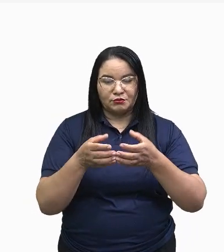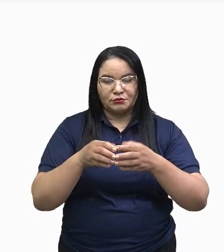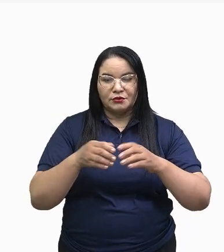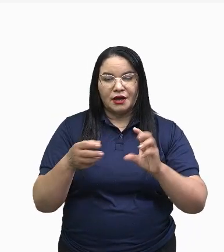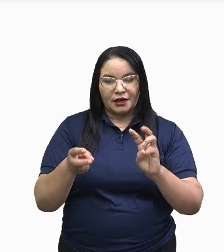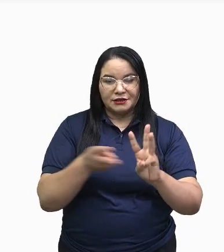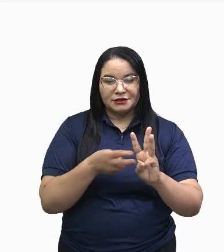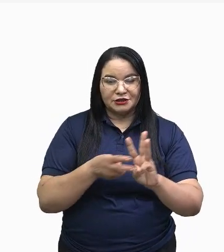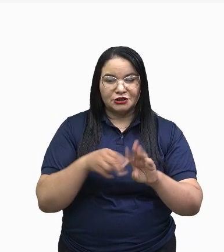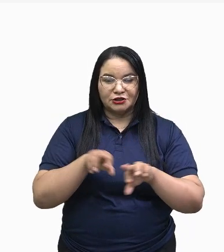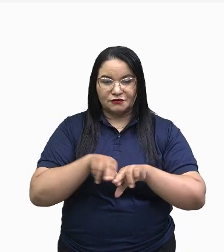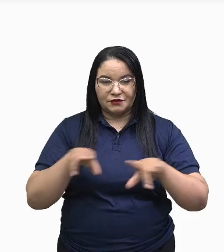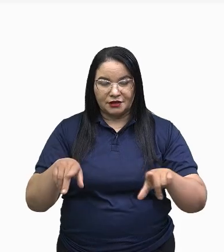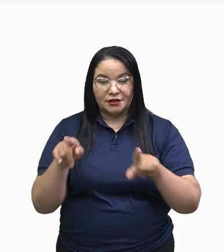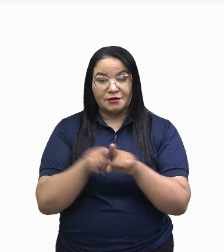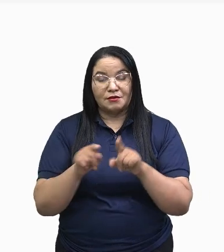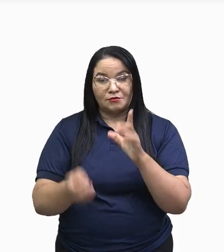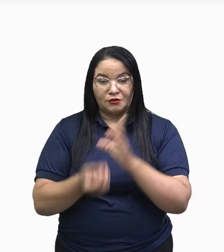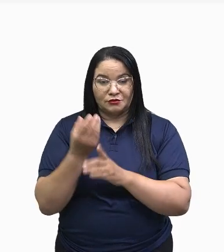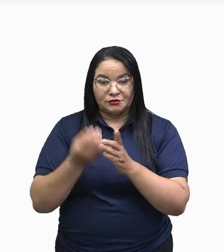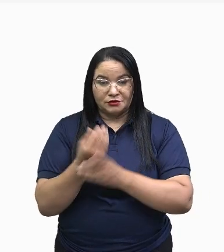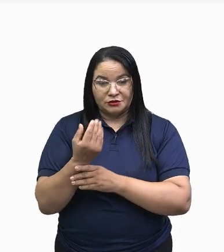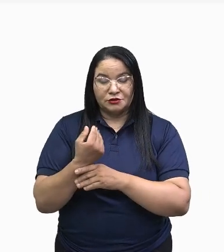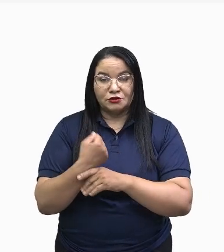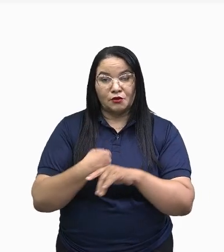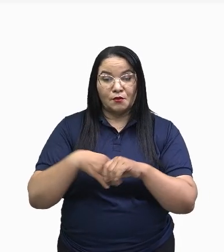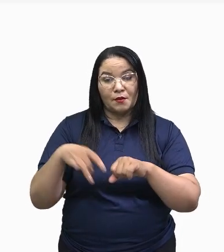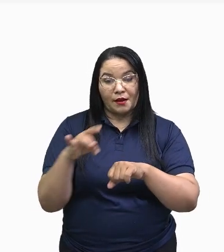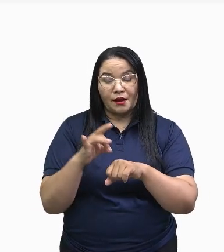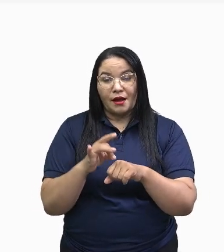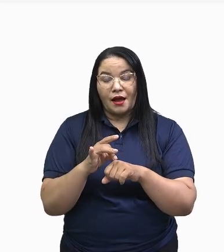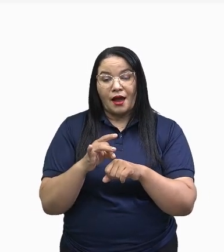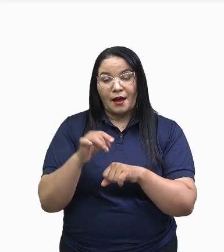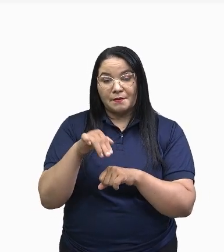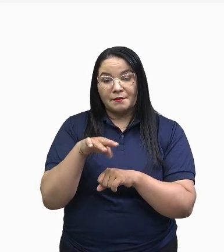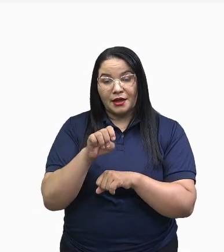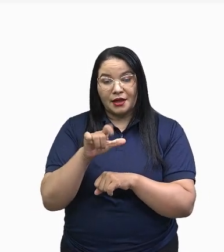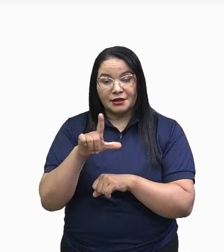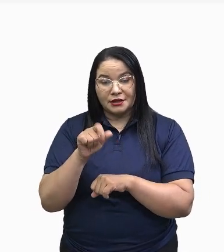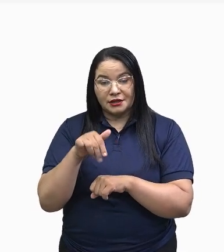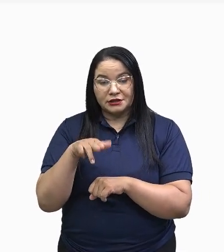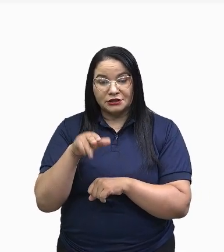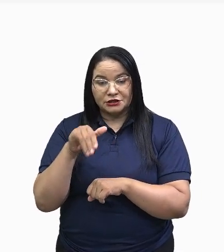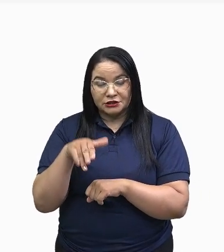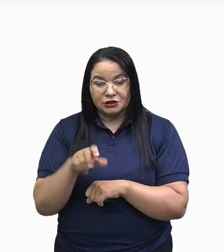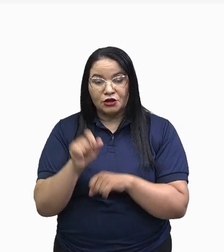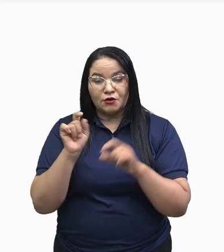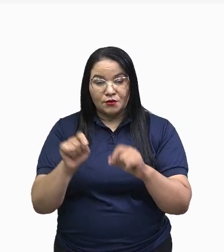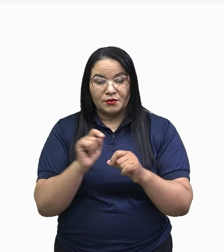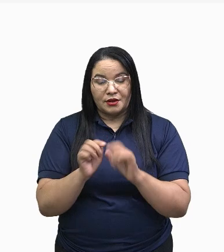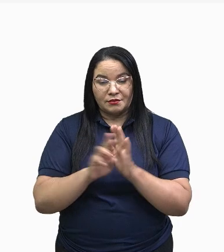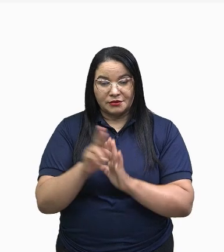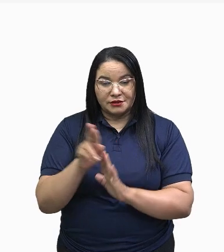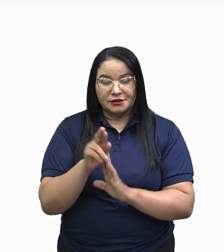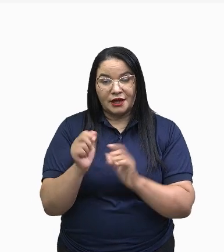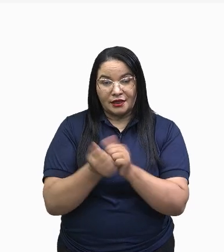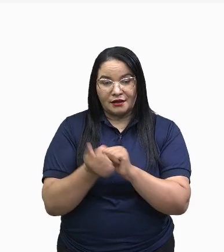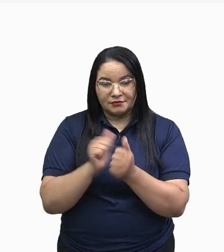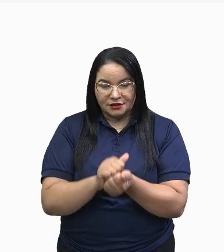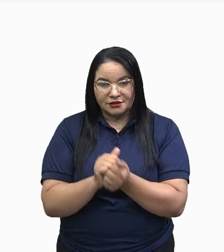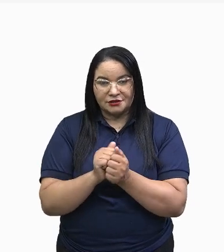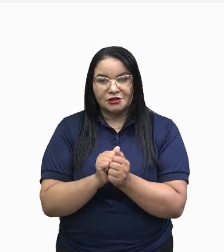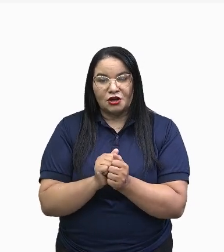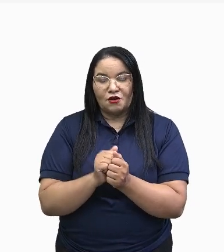existe ainda a produção de melanina variada, ela varia, né, representando adaptações às condições de